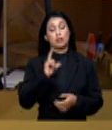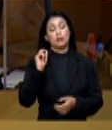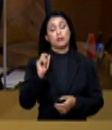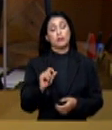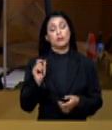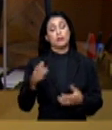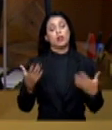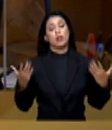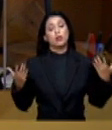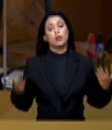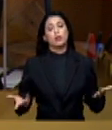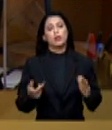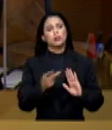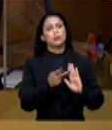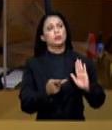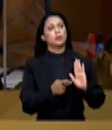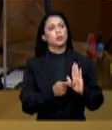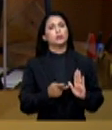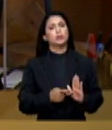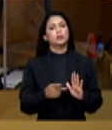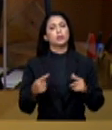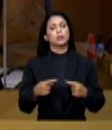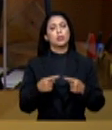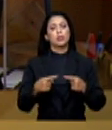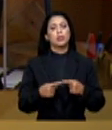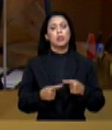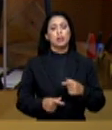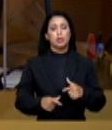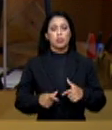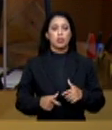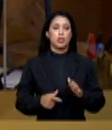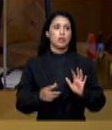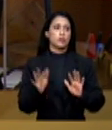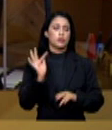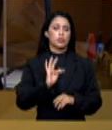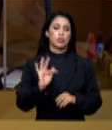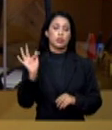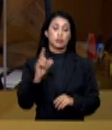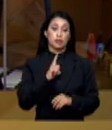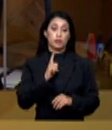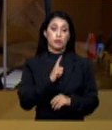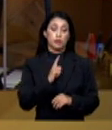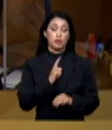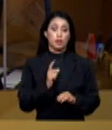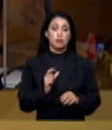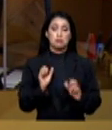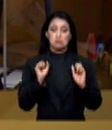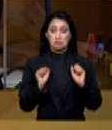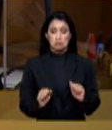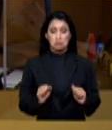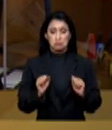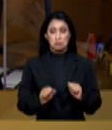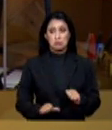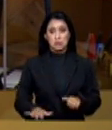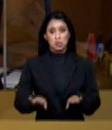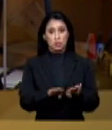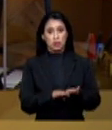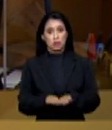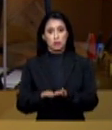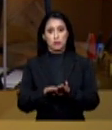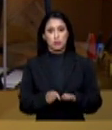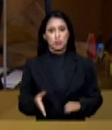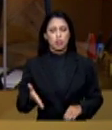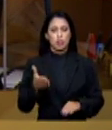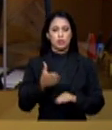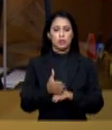o qual se projeta verticalmente uns planos federativos e que Visa sobretudo você agilizar a universalização